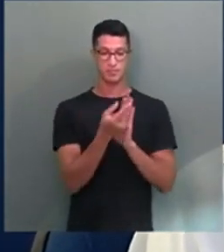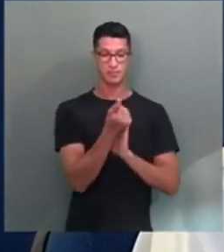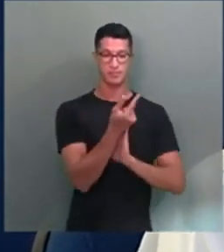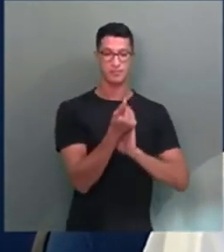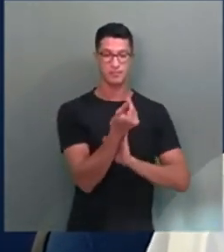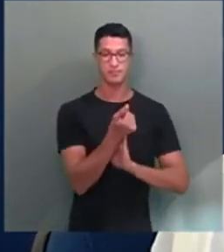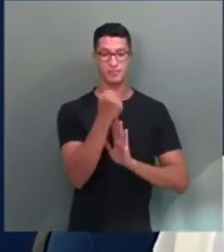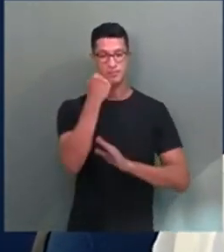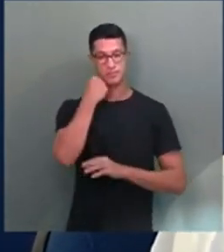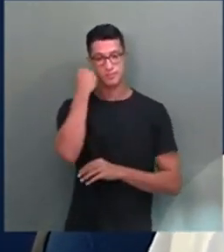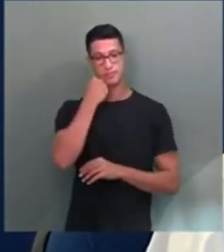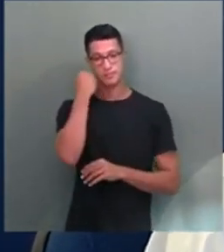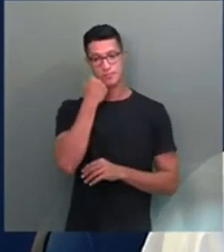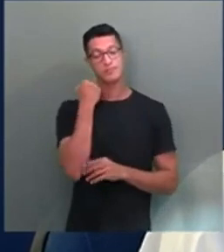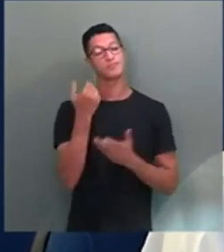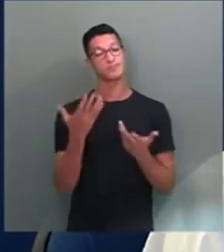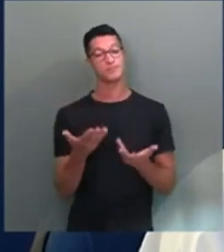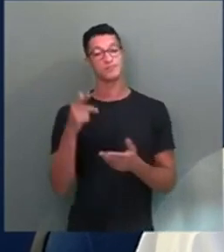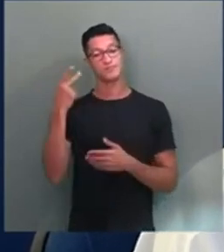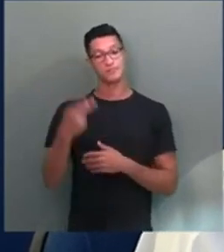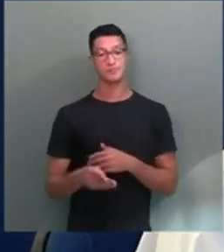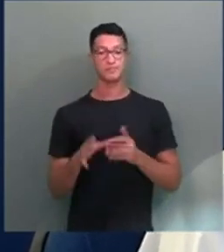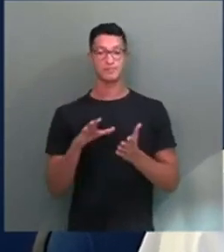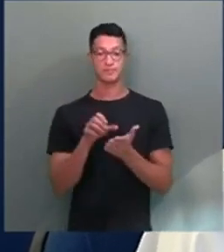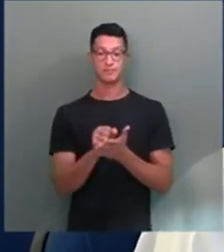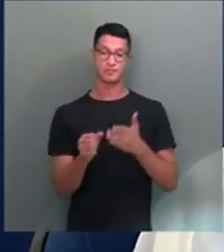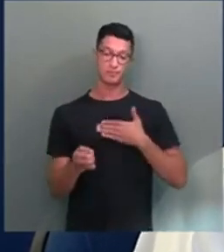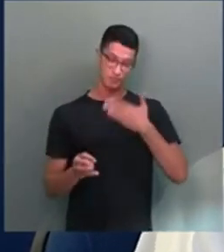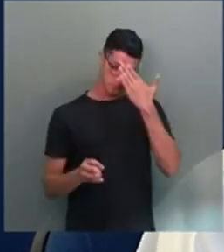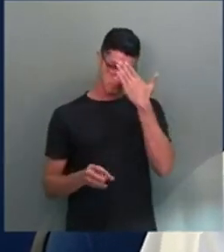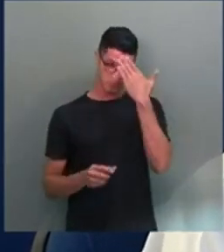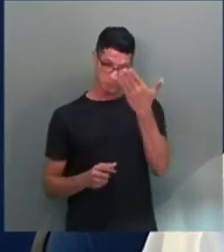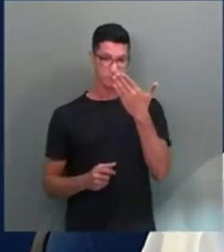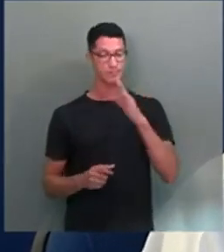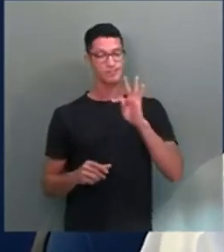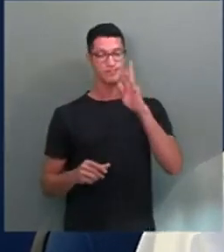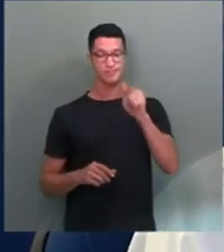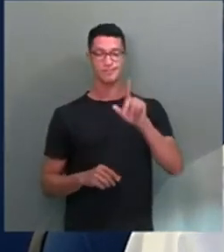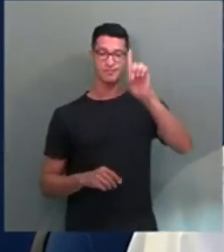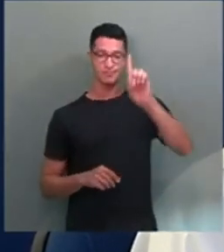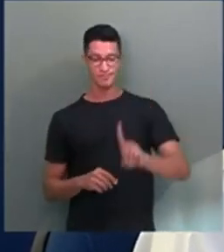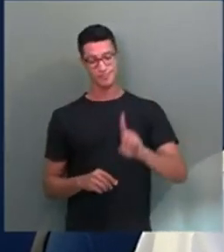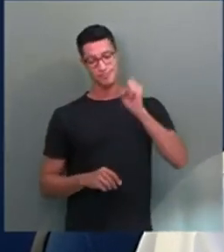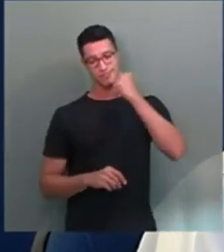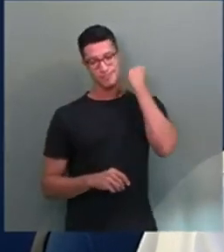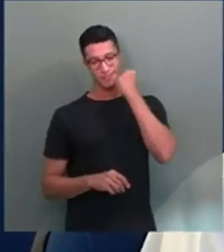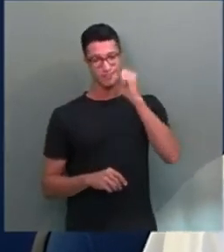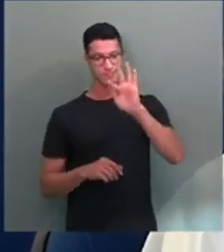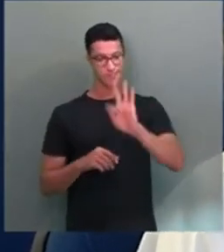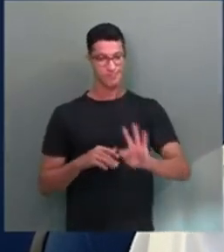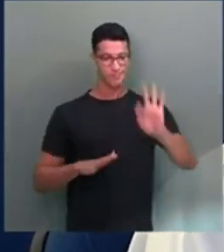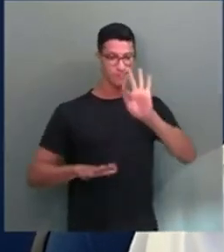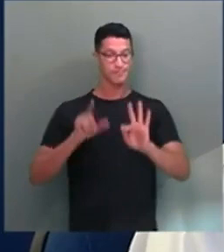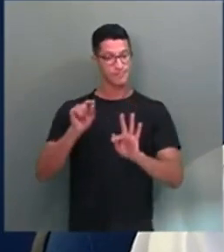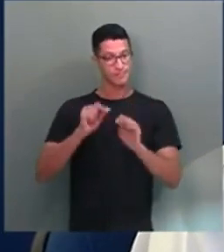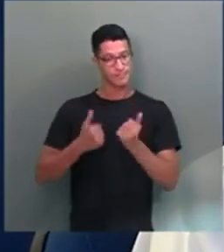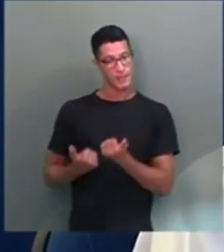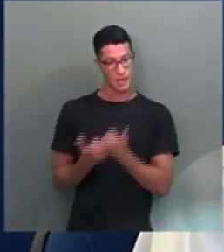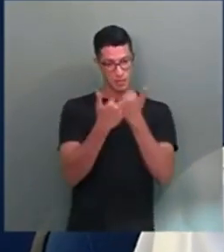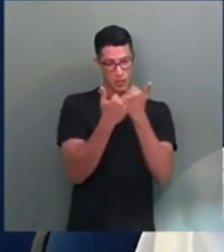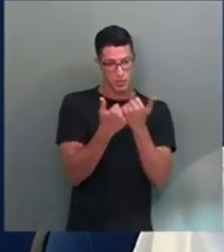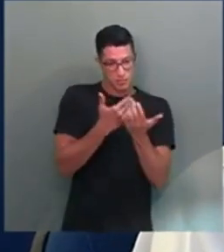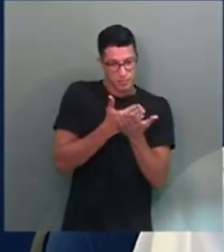do Senado. Aliás, aqui registro meu agradecimento a todas as diretorias do Senado Federal que apoiam